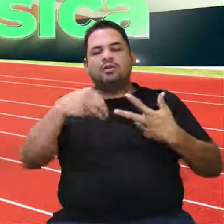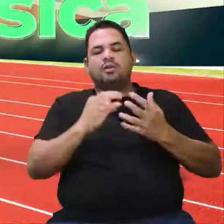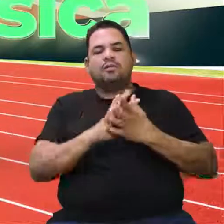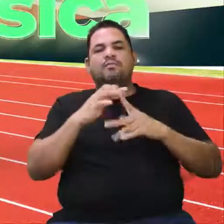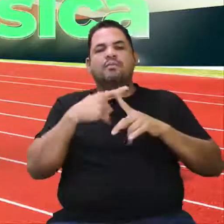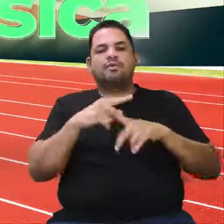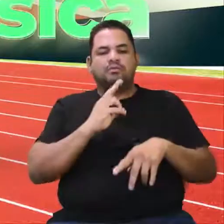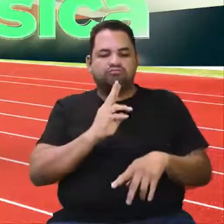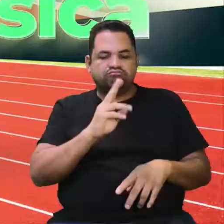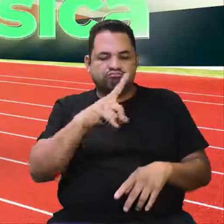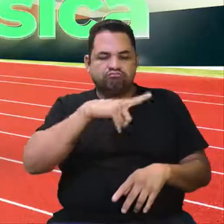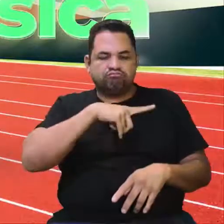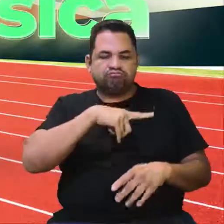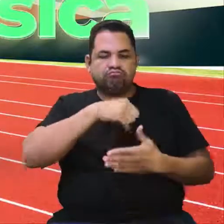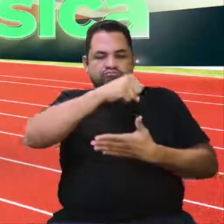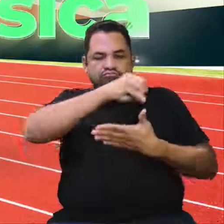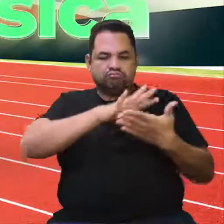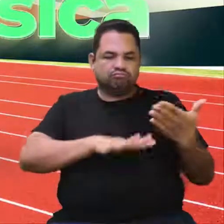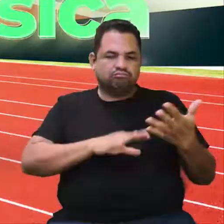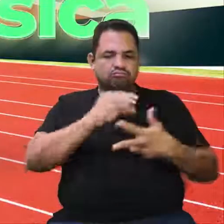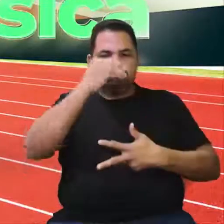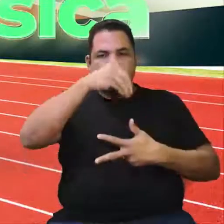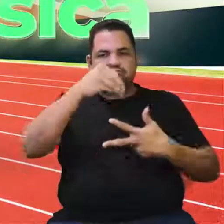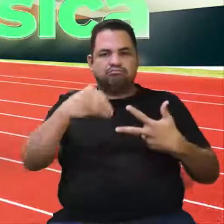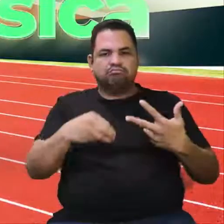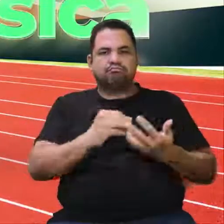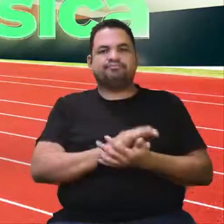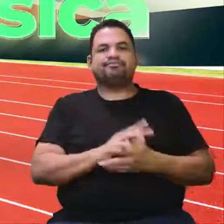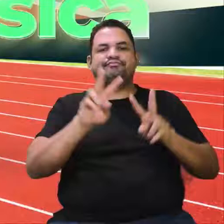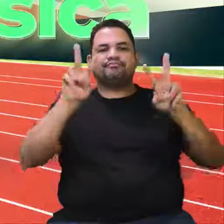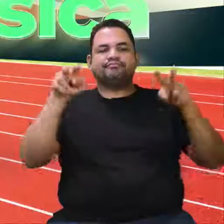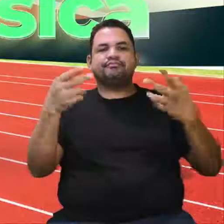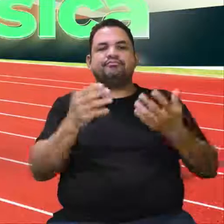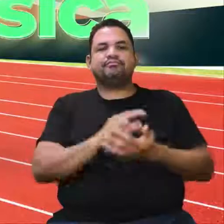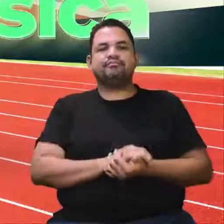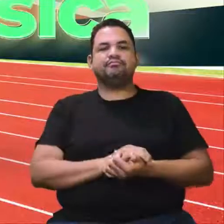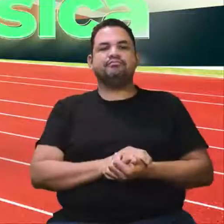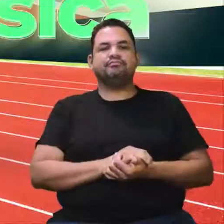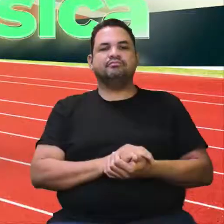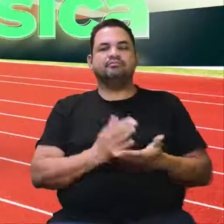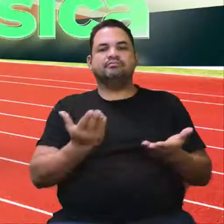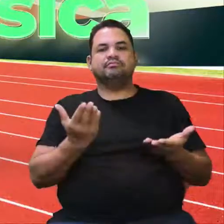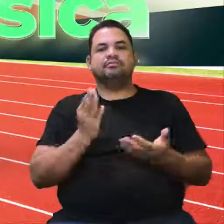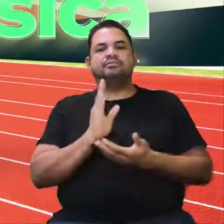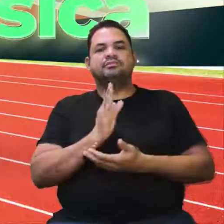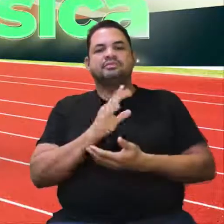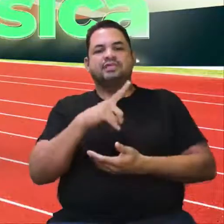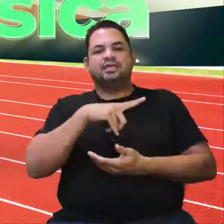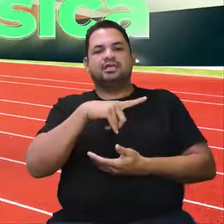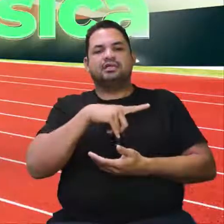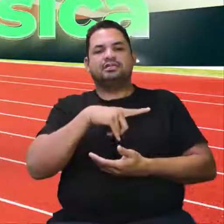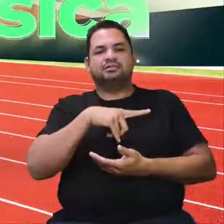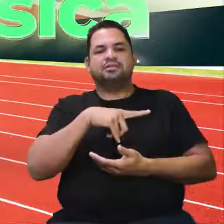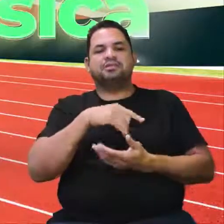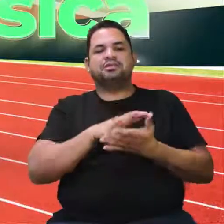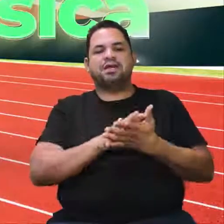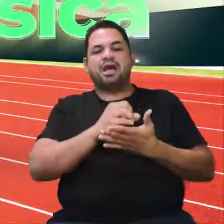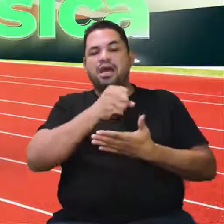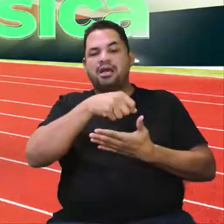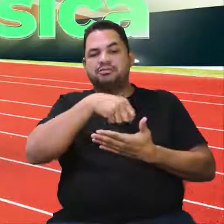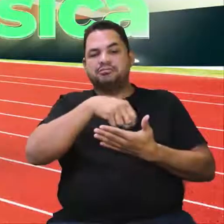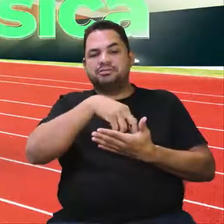porque sempre tem questão do Enem relacionada a esse assunto. Isso é Inclusive, verdade. já caiu questão